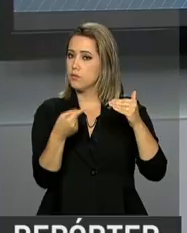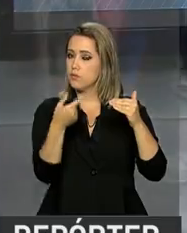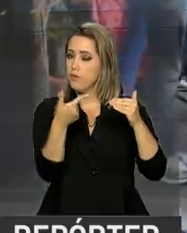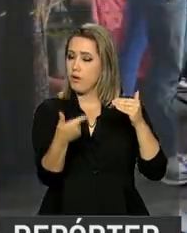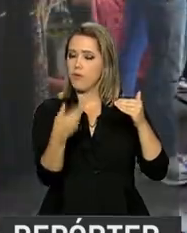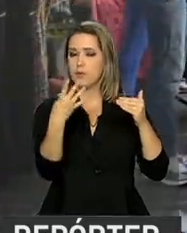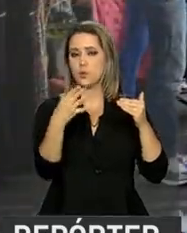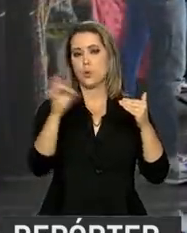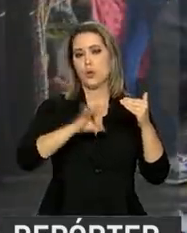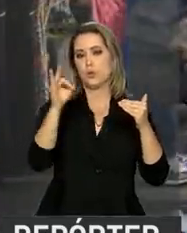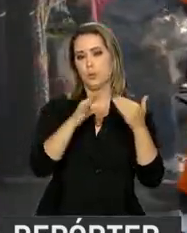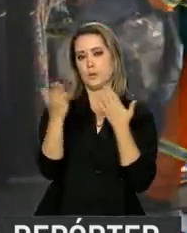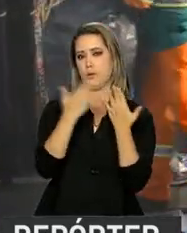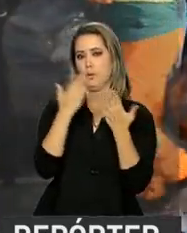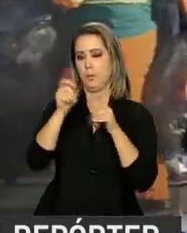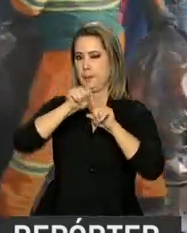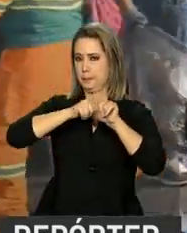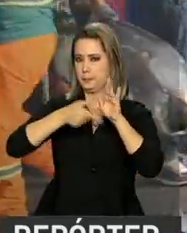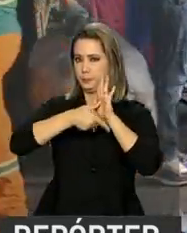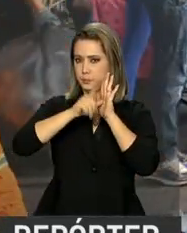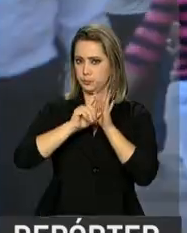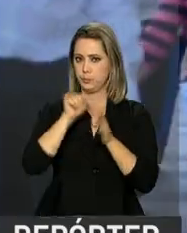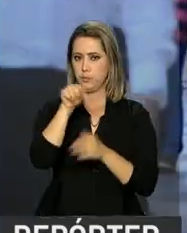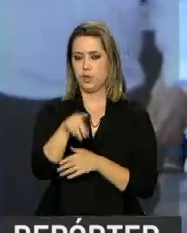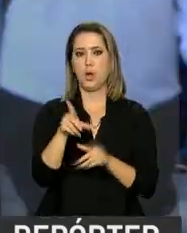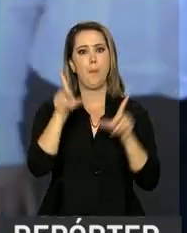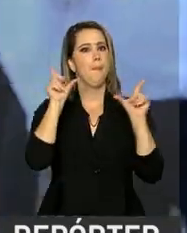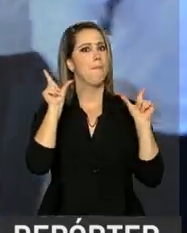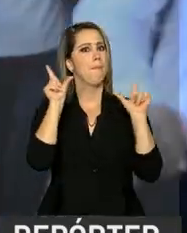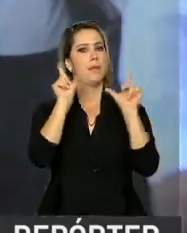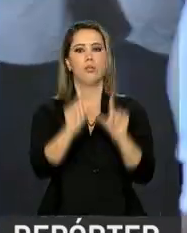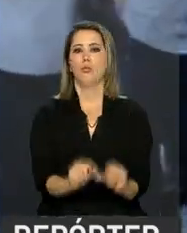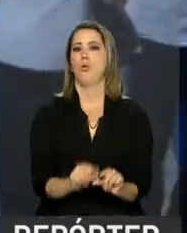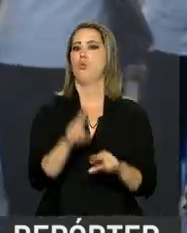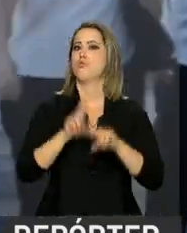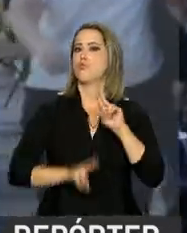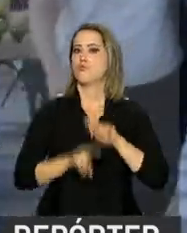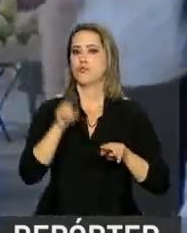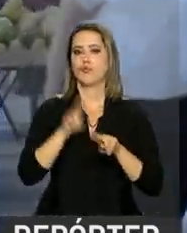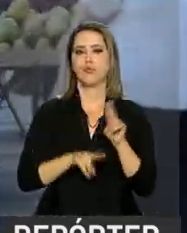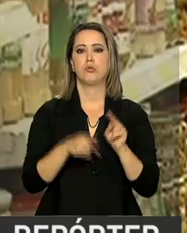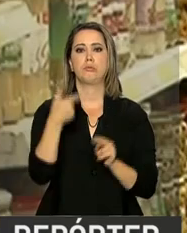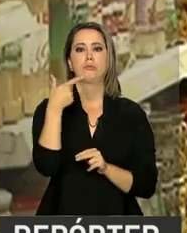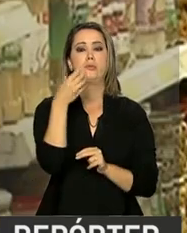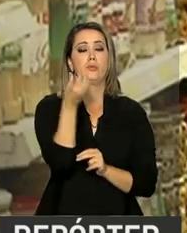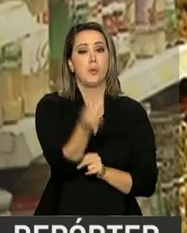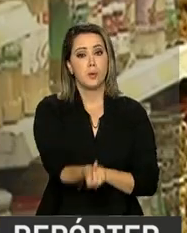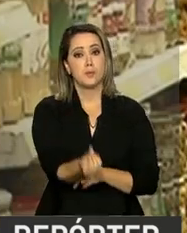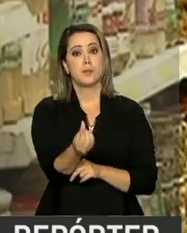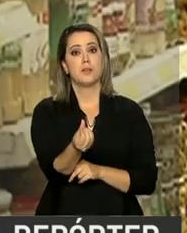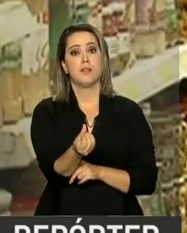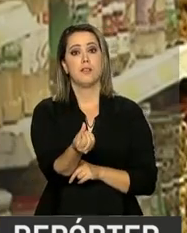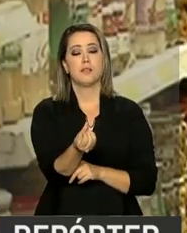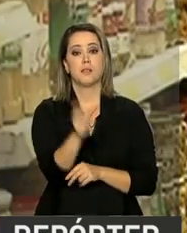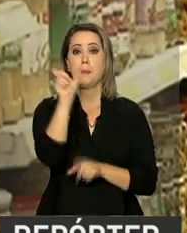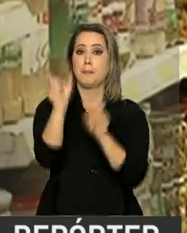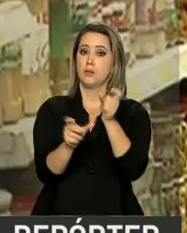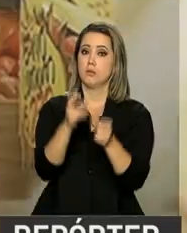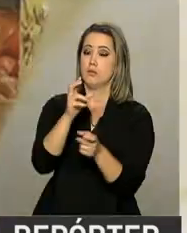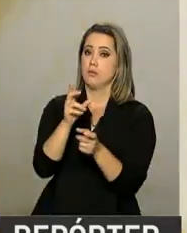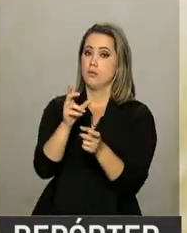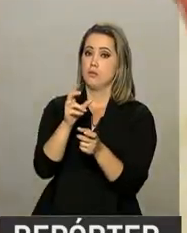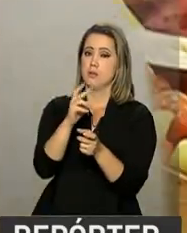maio. Segundo os dados divulgados pelo IBGE, é o menor índice para meses de junho desde 2006. Responsáveis por quase